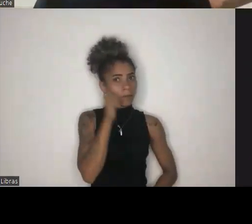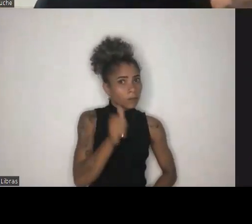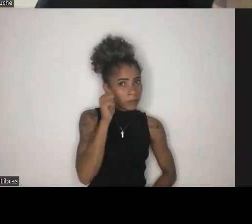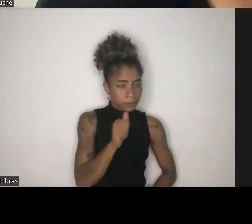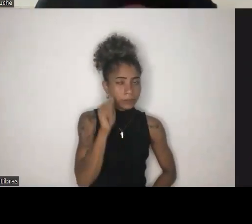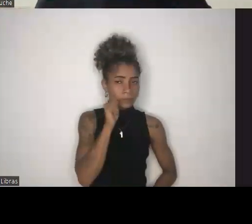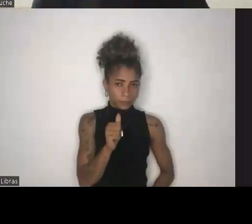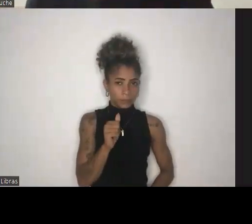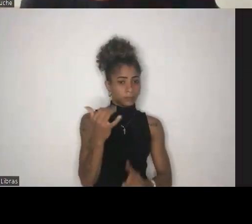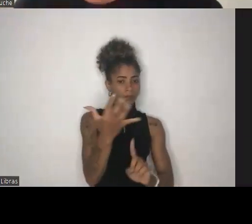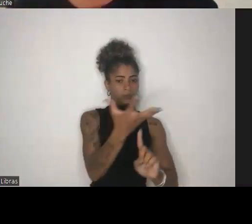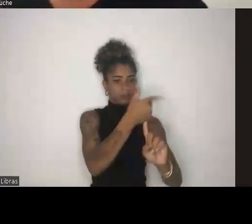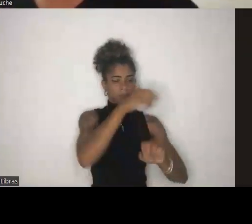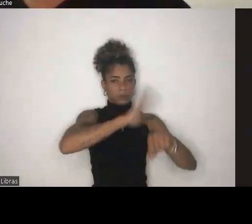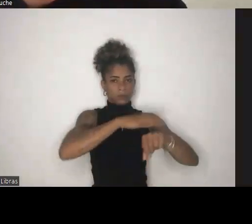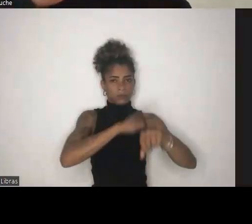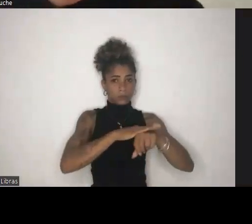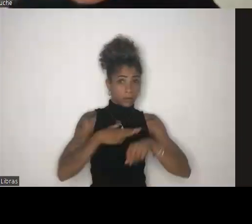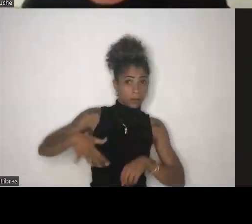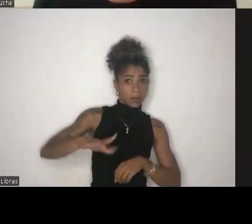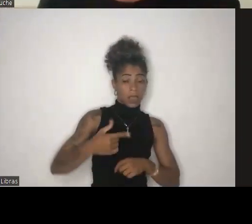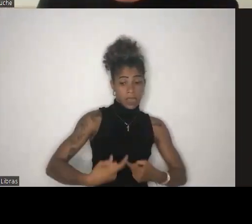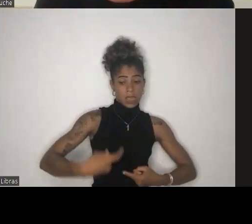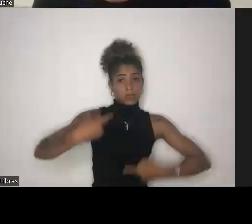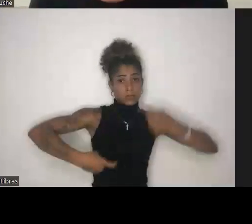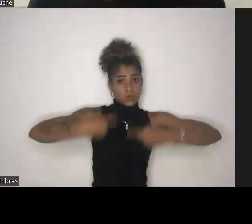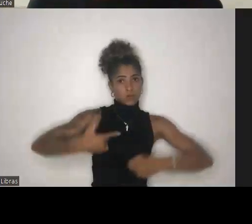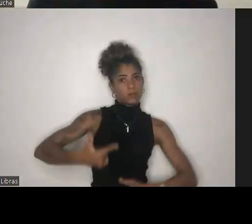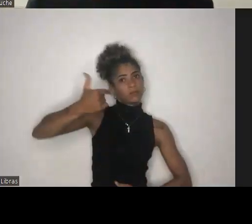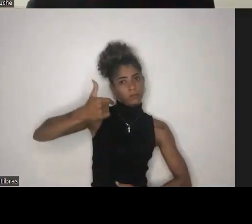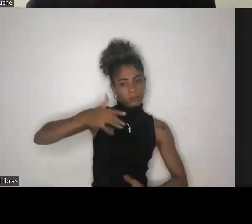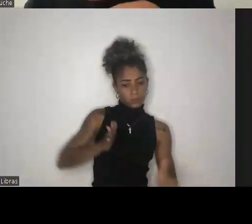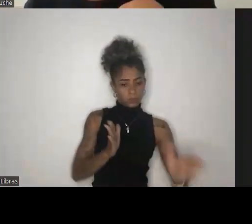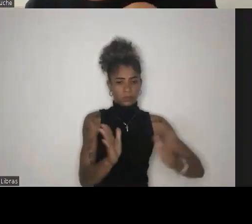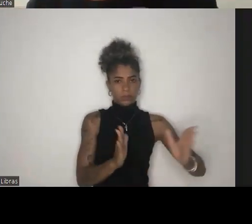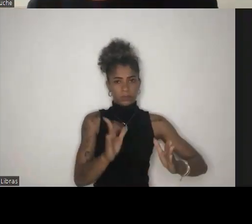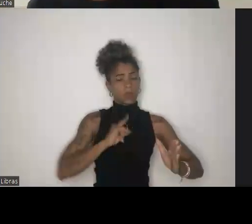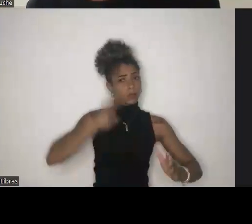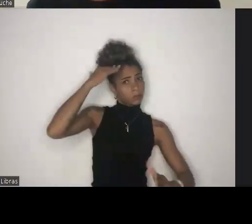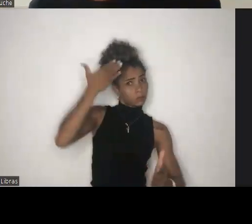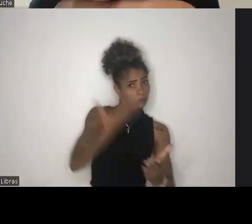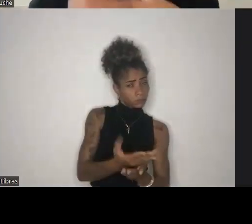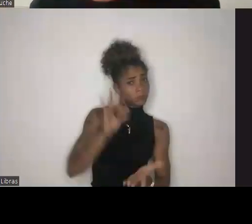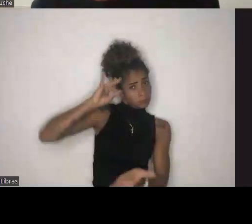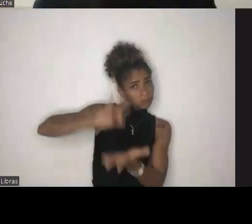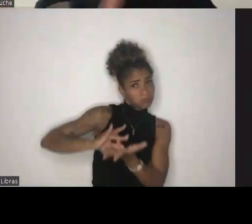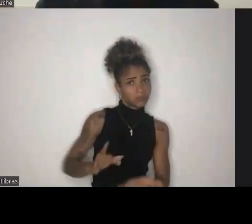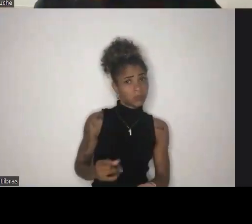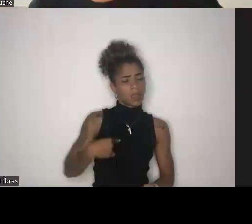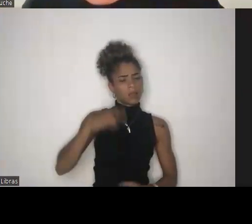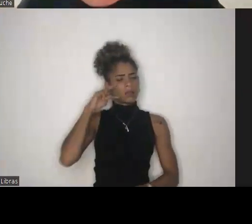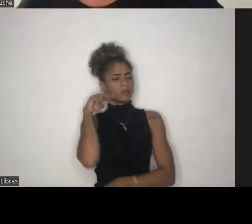artistas da segunda guerra mundial do período da Segunda Guerra e eu acredito muito nisso então por exemplo eu fiquei ali